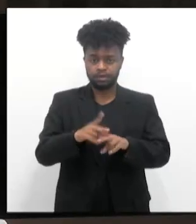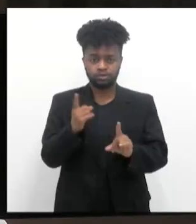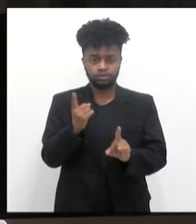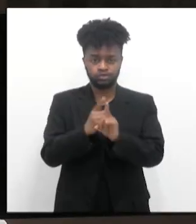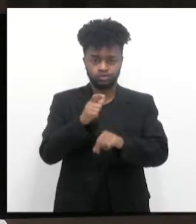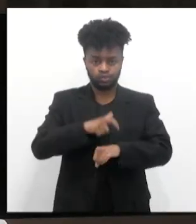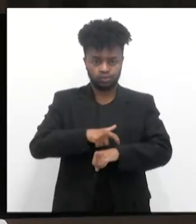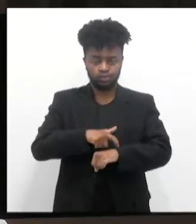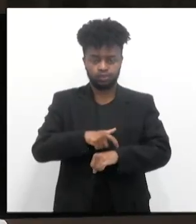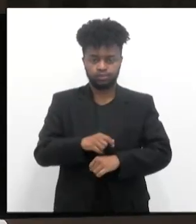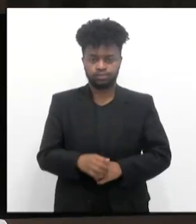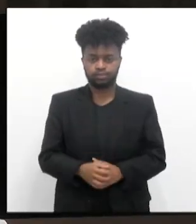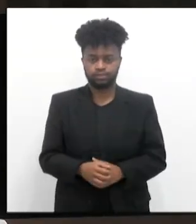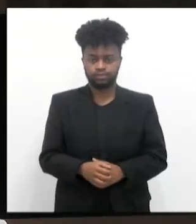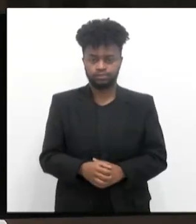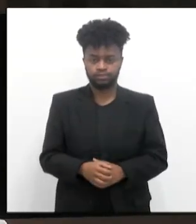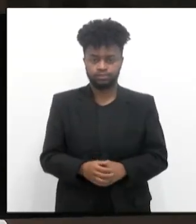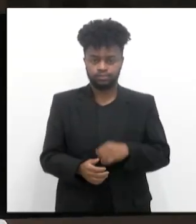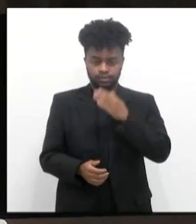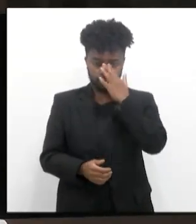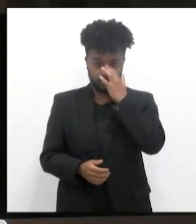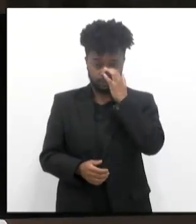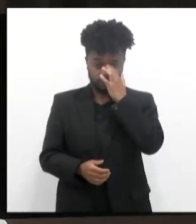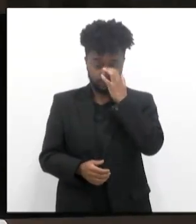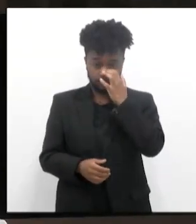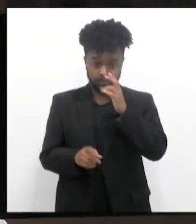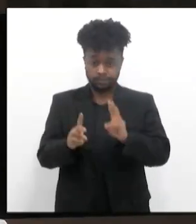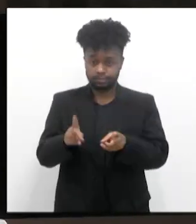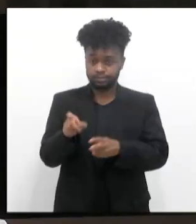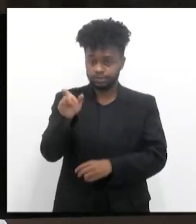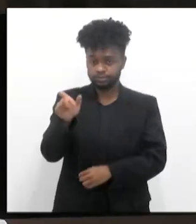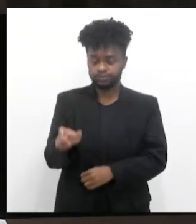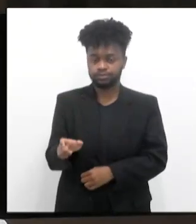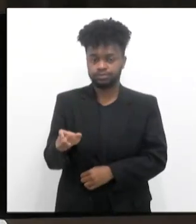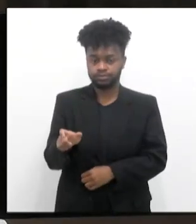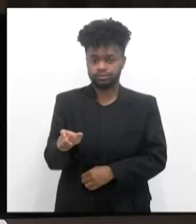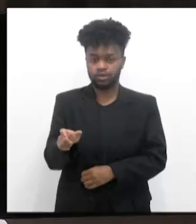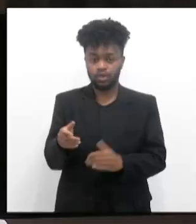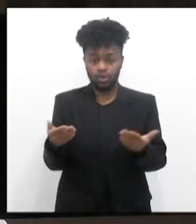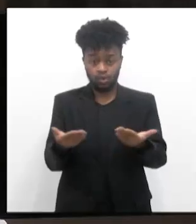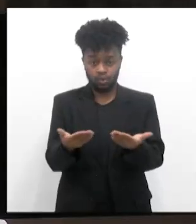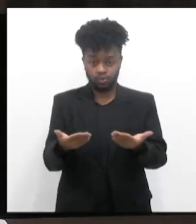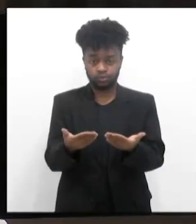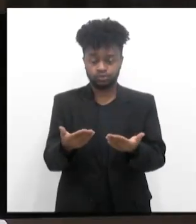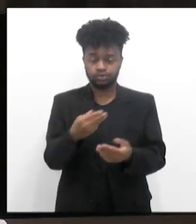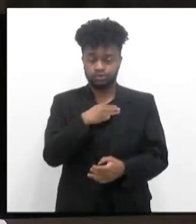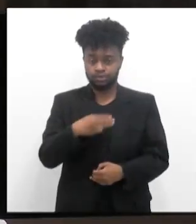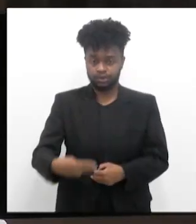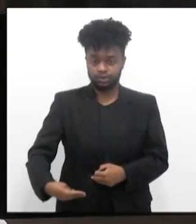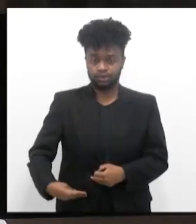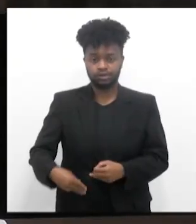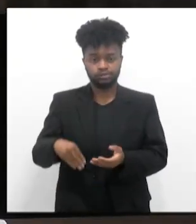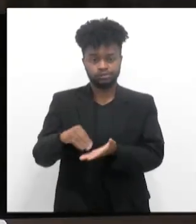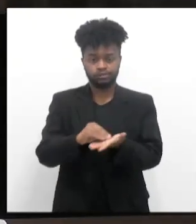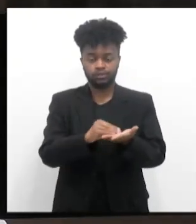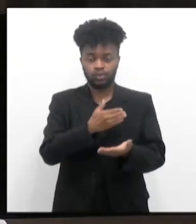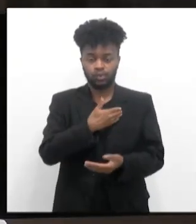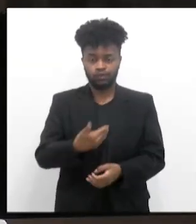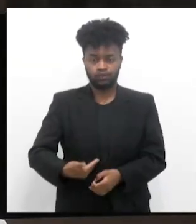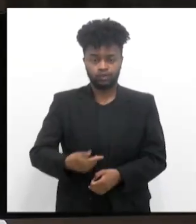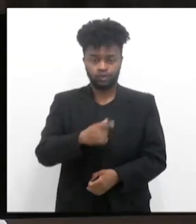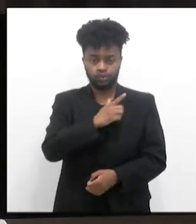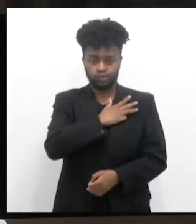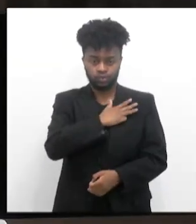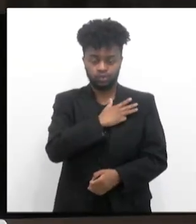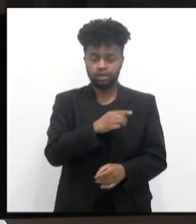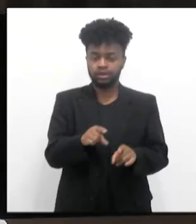flagrante. Esse mesmo indivíduo hoje é ministro do desgoverno Lula.